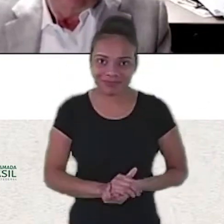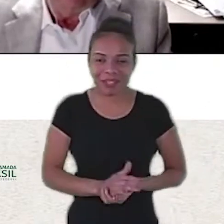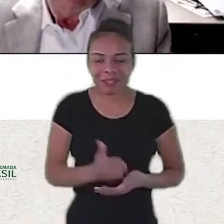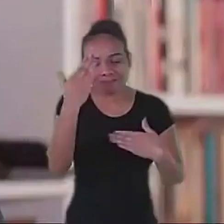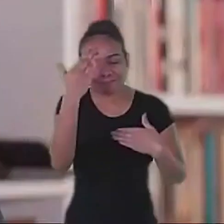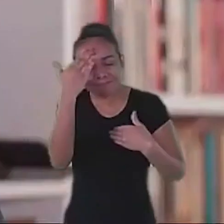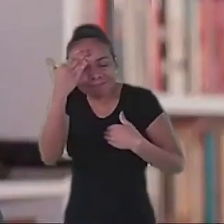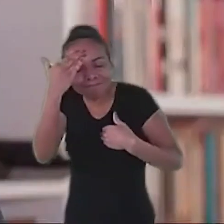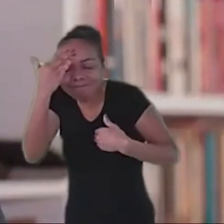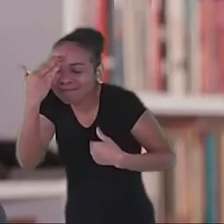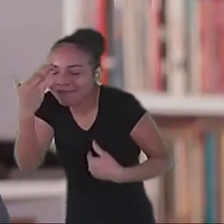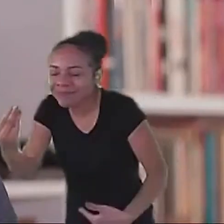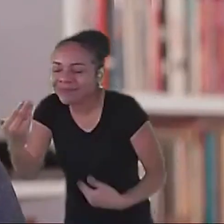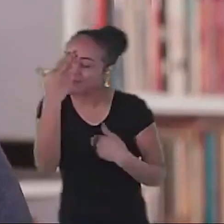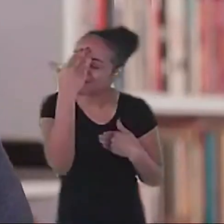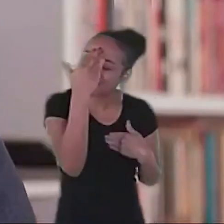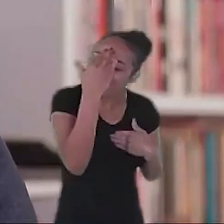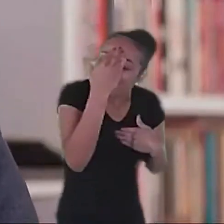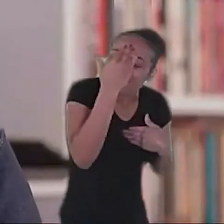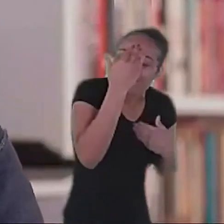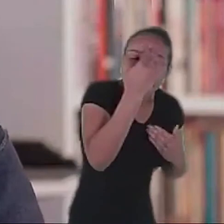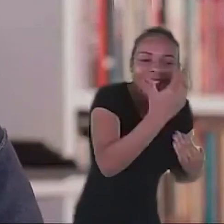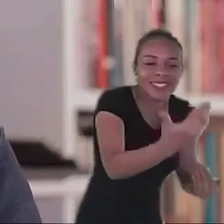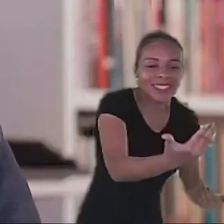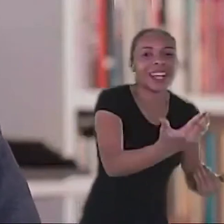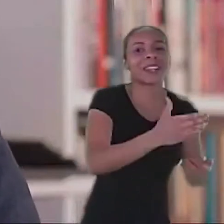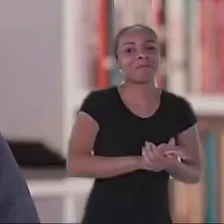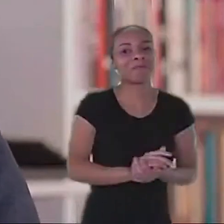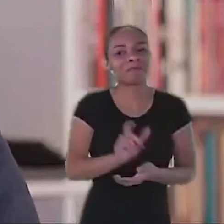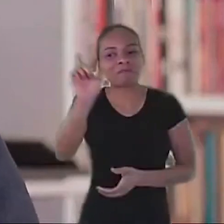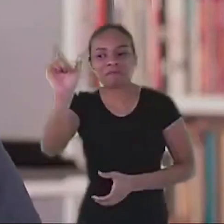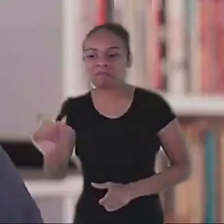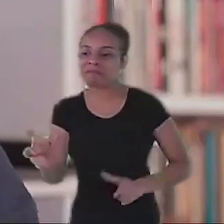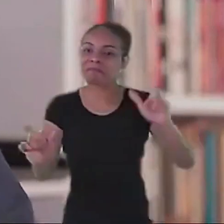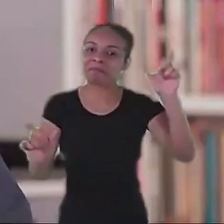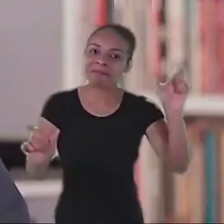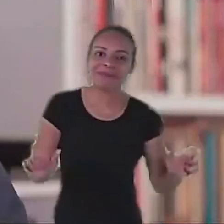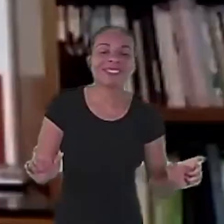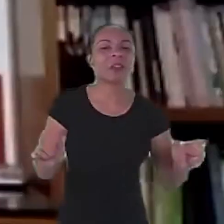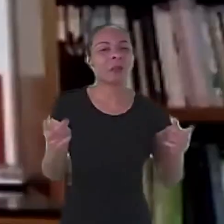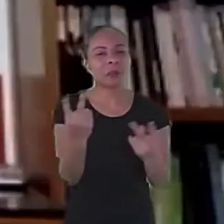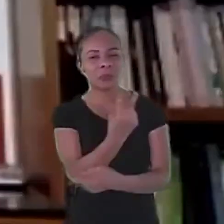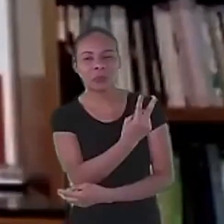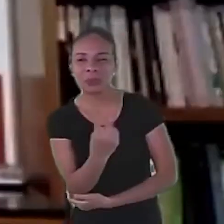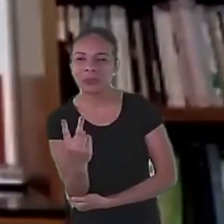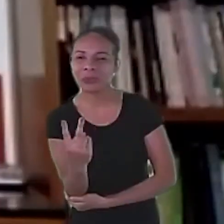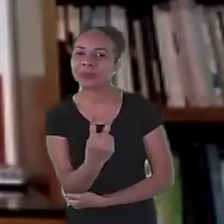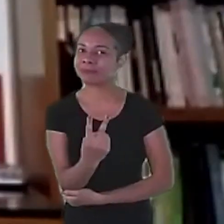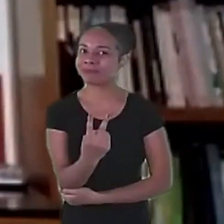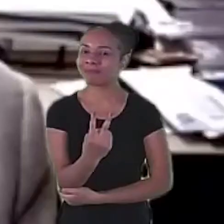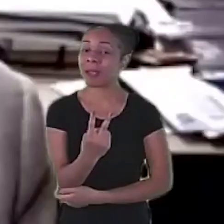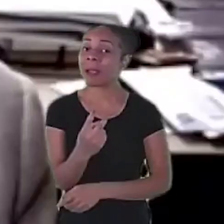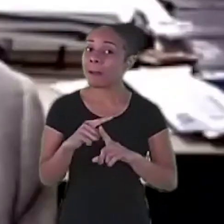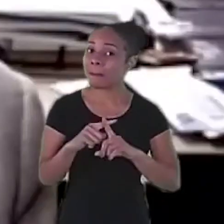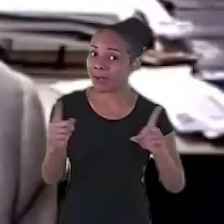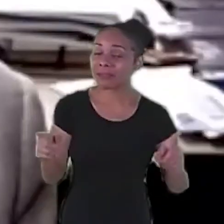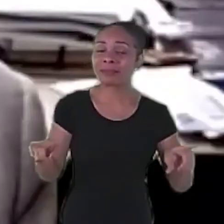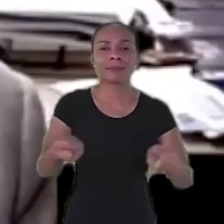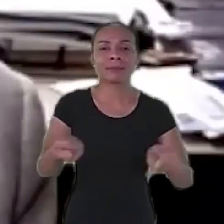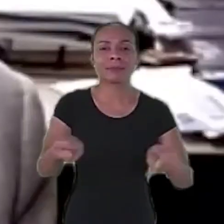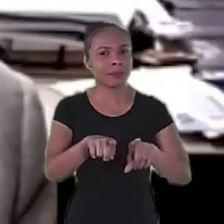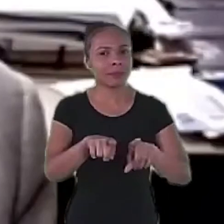imensamente Barreto, imensamente também ao Campolina, não sem antes agradecer também a